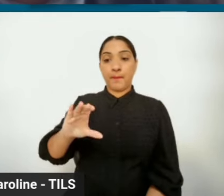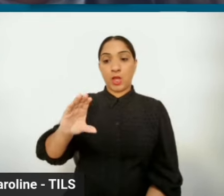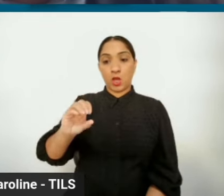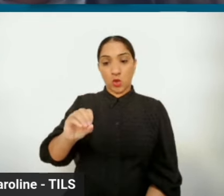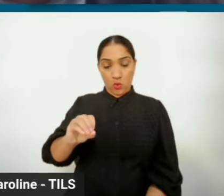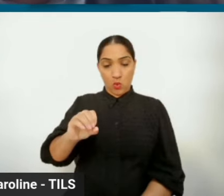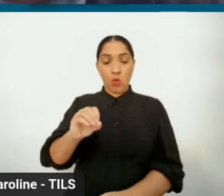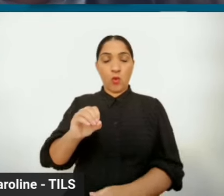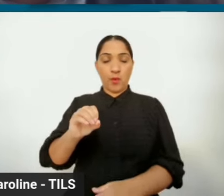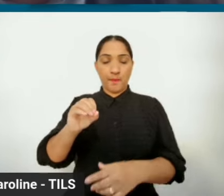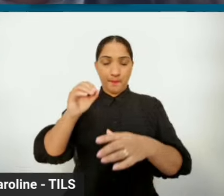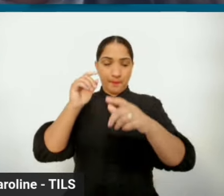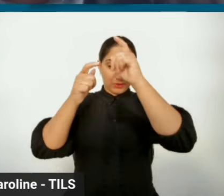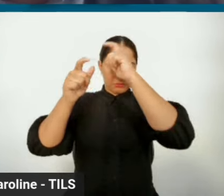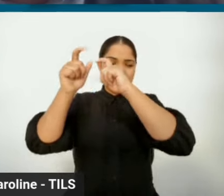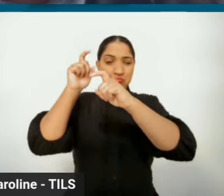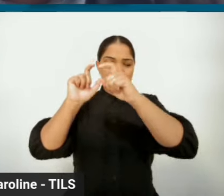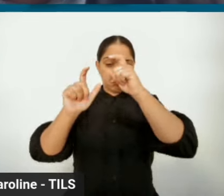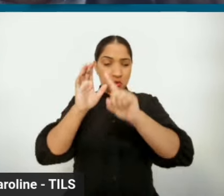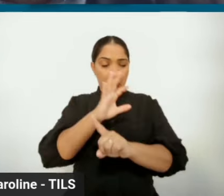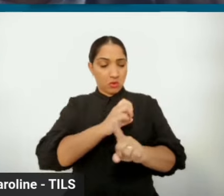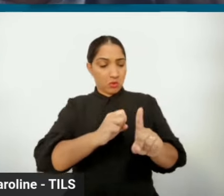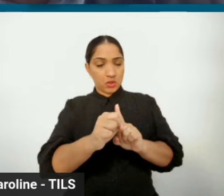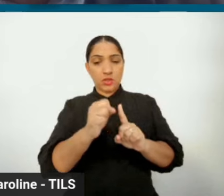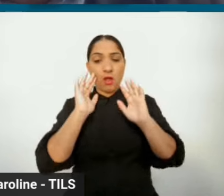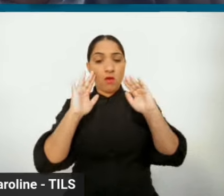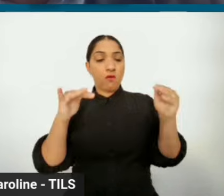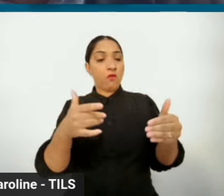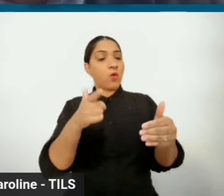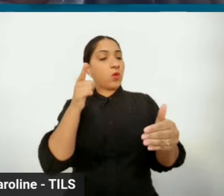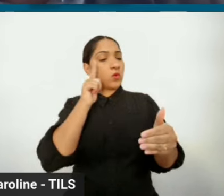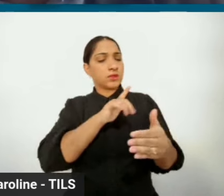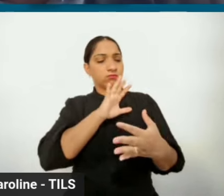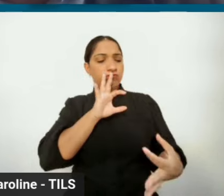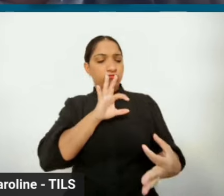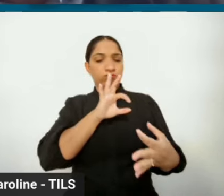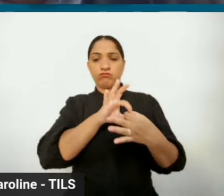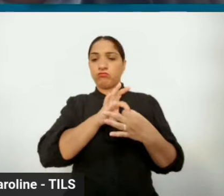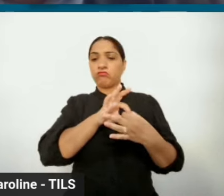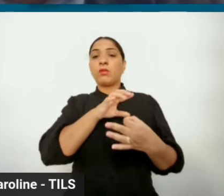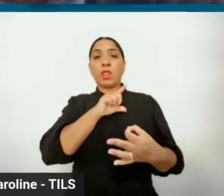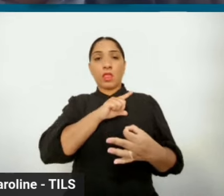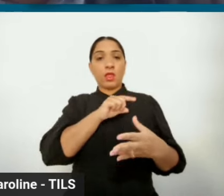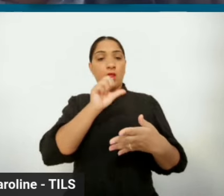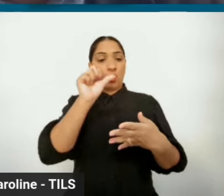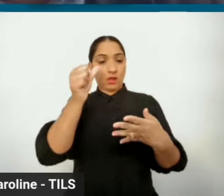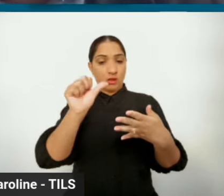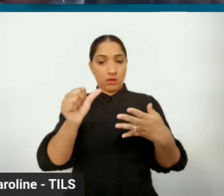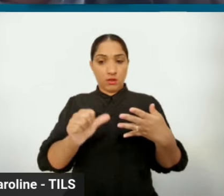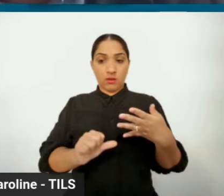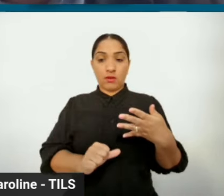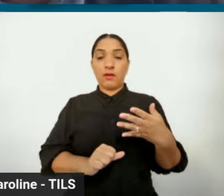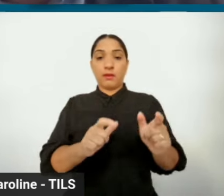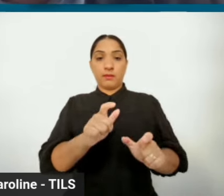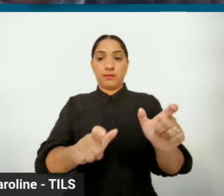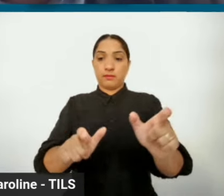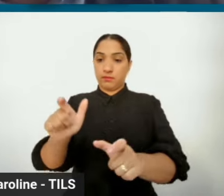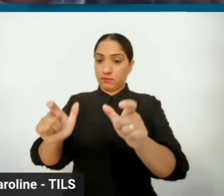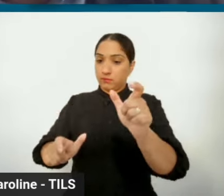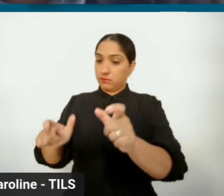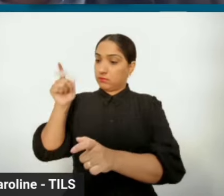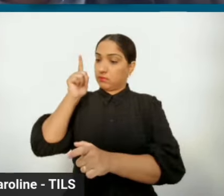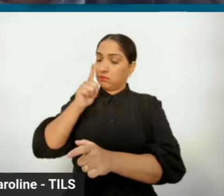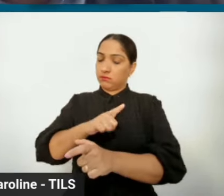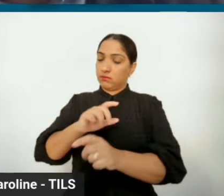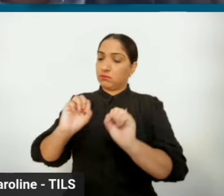biopsico-social vem com o objetivo de unificar os critérios de avaliação para que as pessoas com deficiência